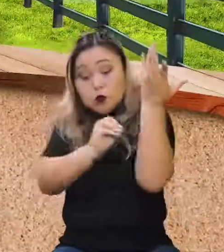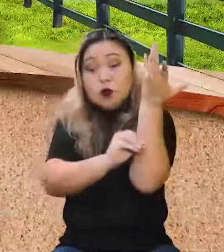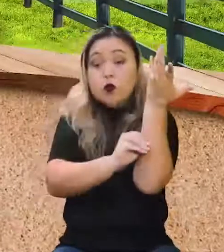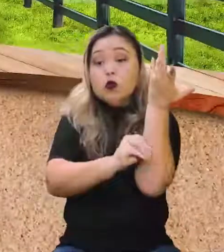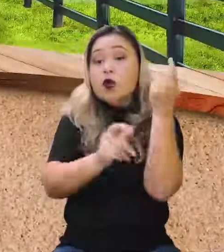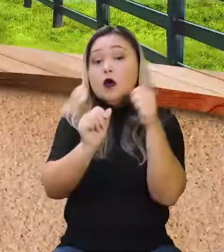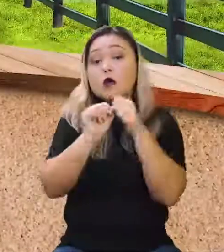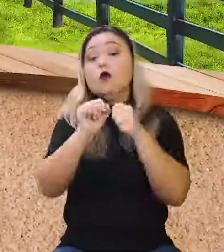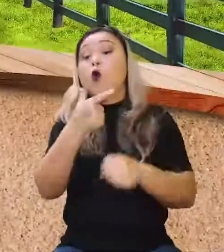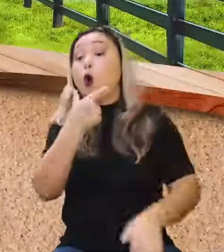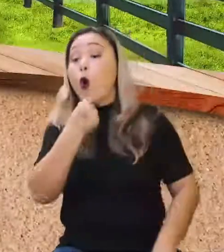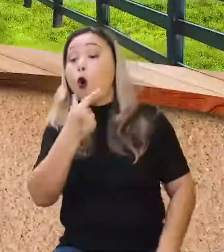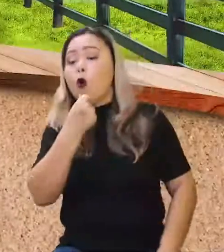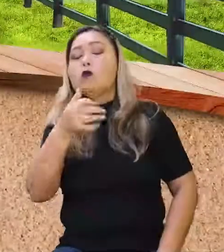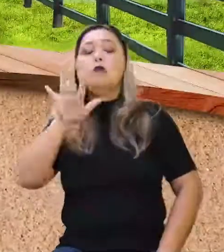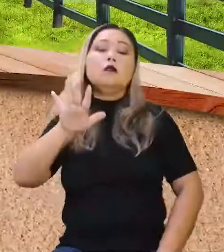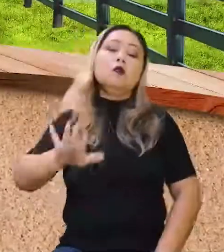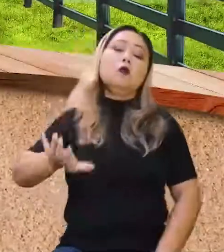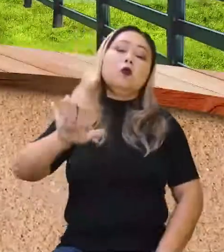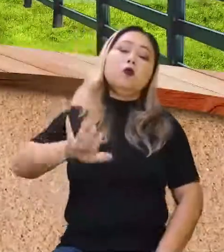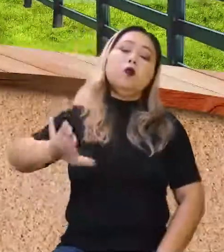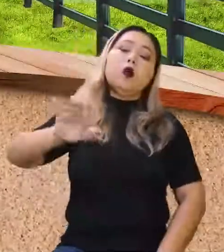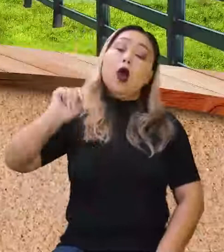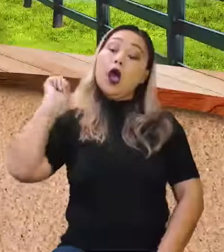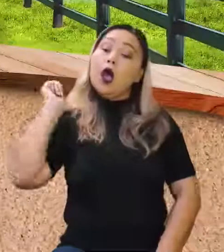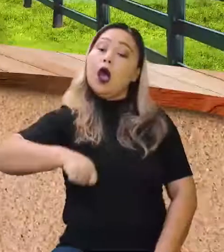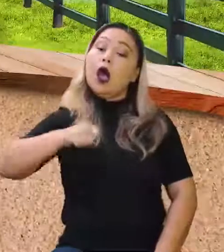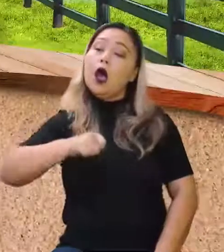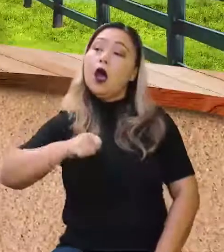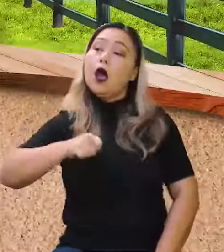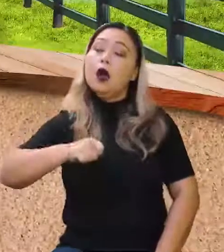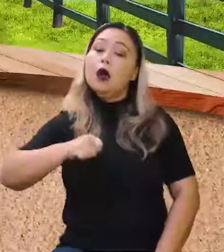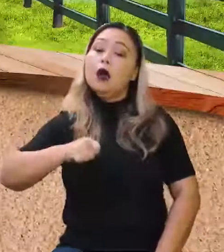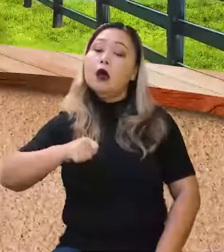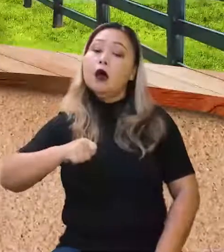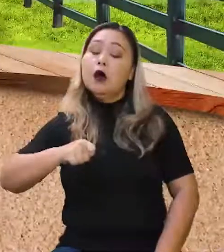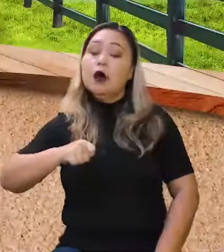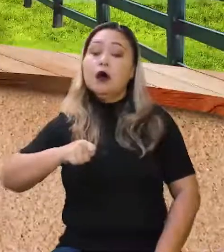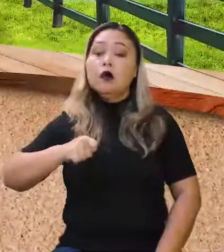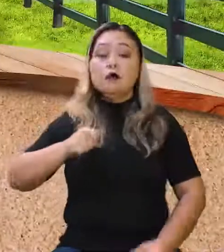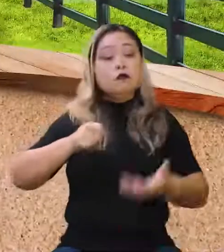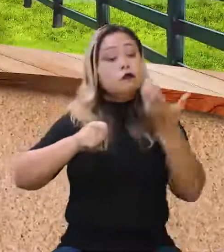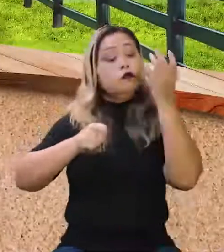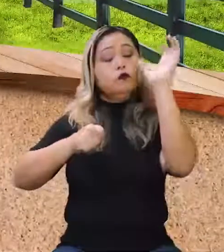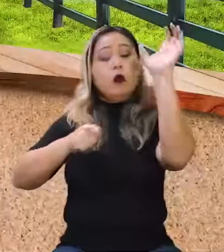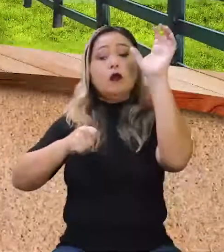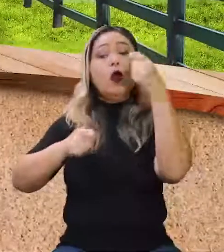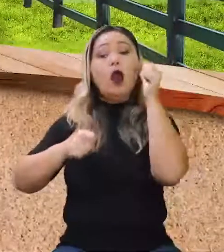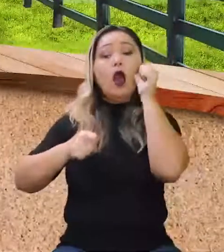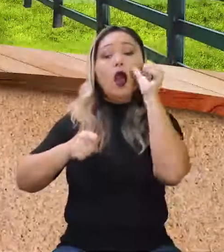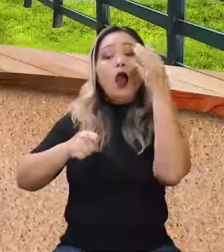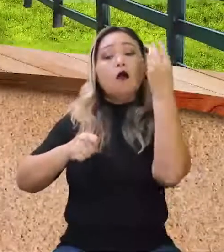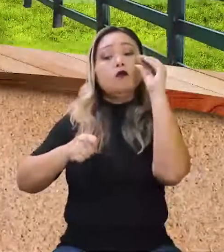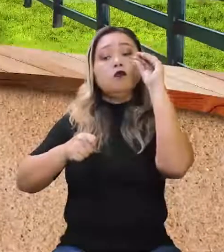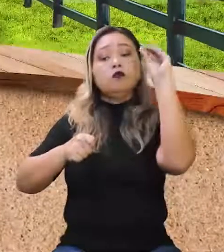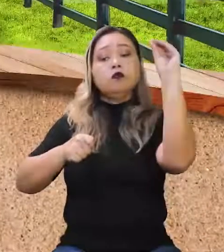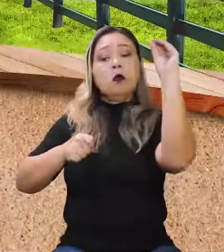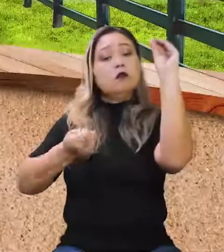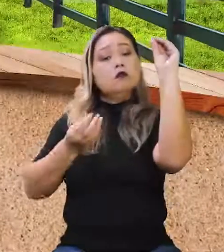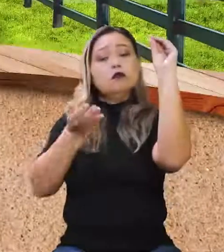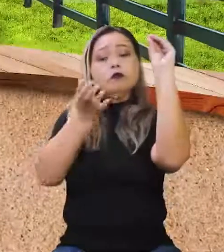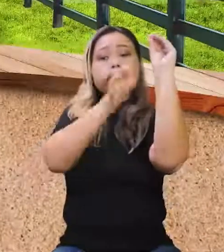Então, o macho tem que ter um descanso e a capacidade de cobrir as fêmeas. Aí temos